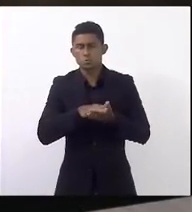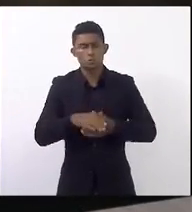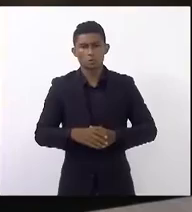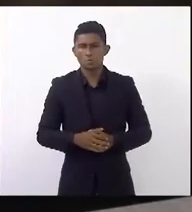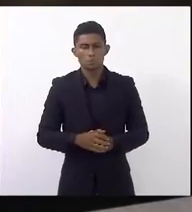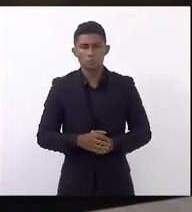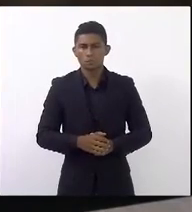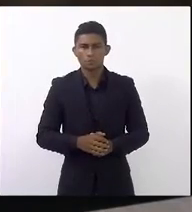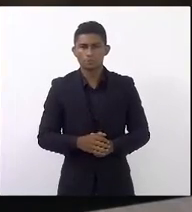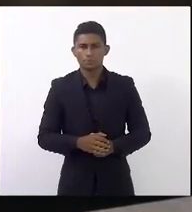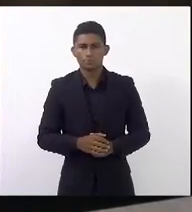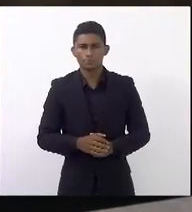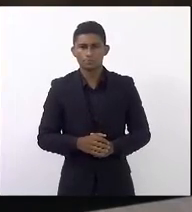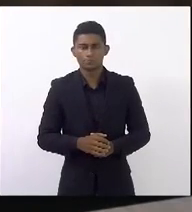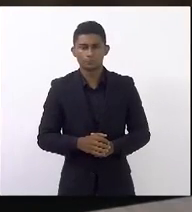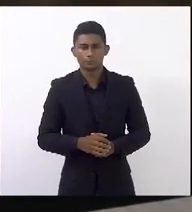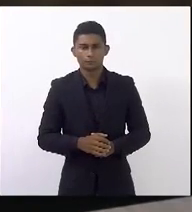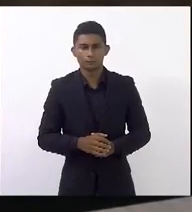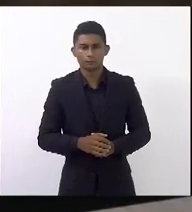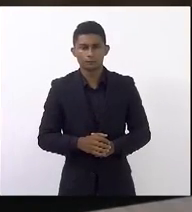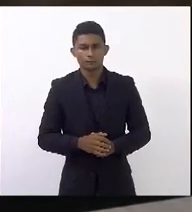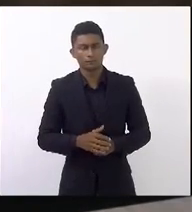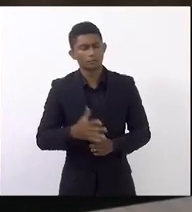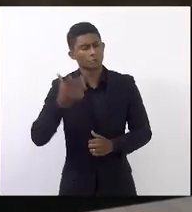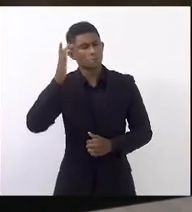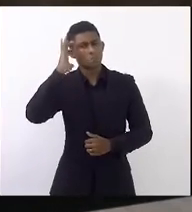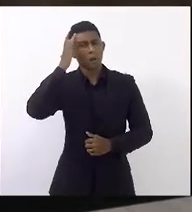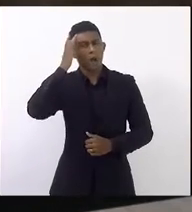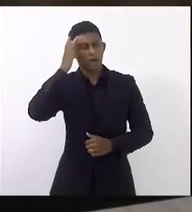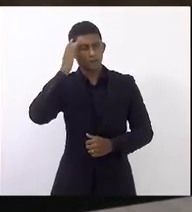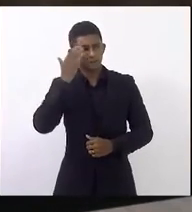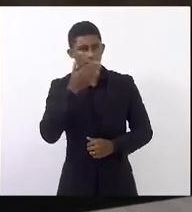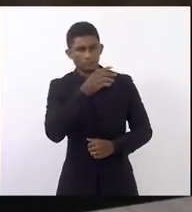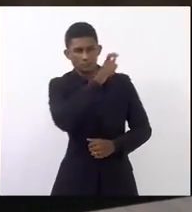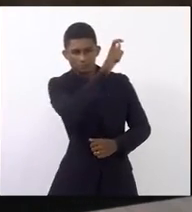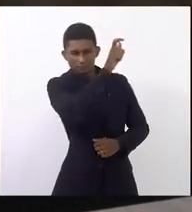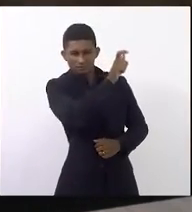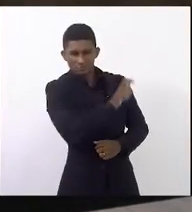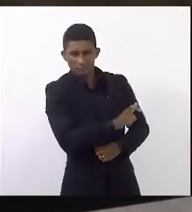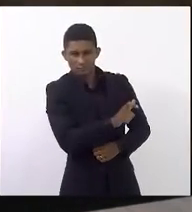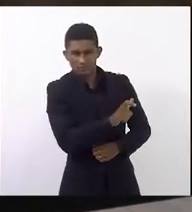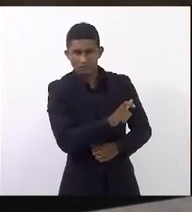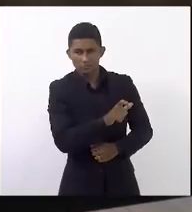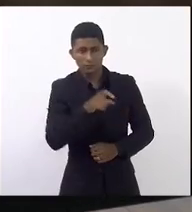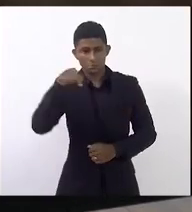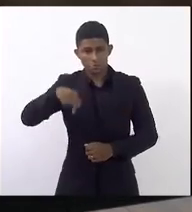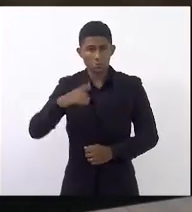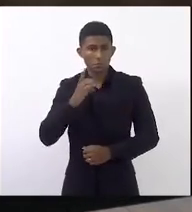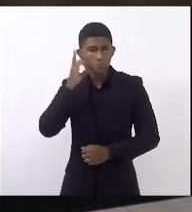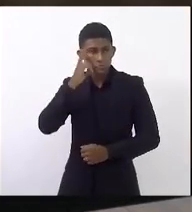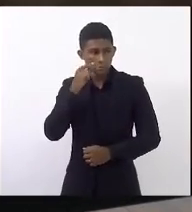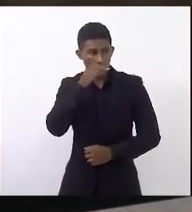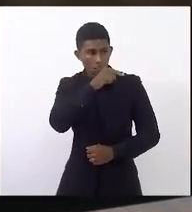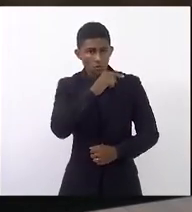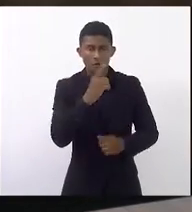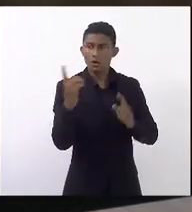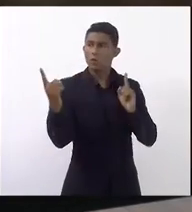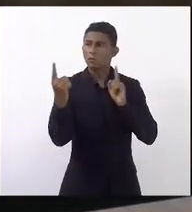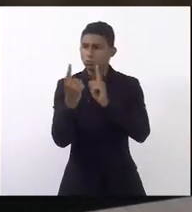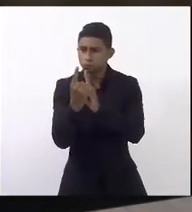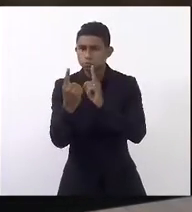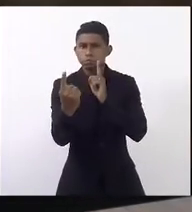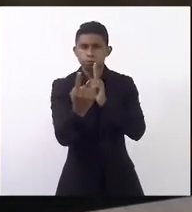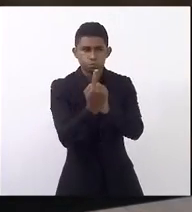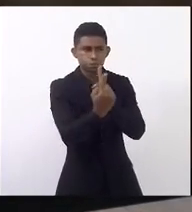procurado, Zé Antônio. Tenho a impressão também que não procurou nenhum ou muitos dos colegas dessa casa. A gente